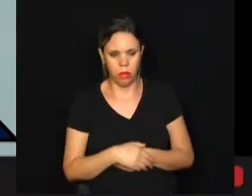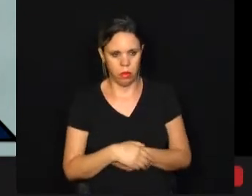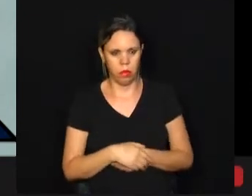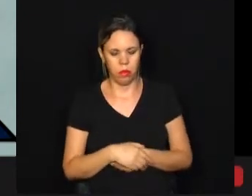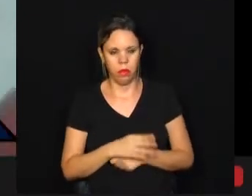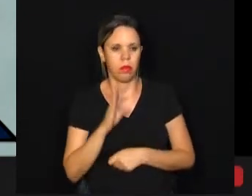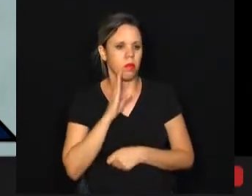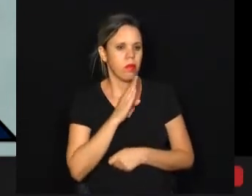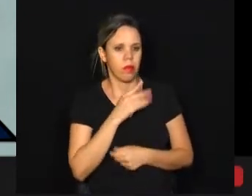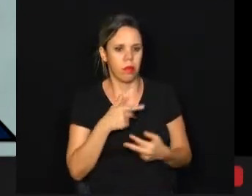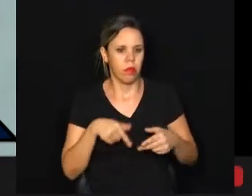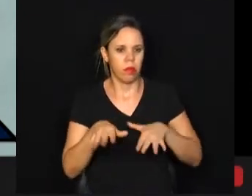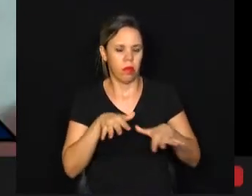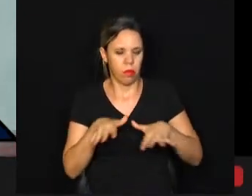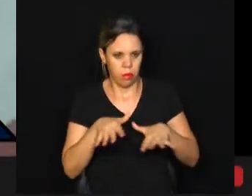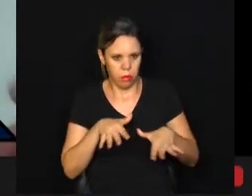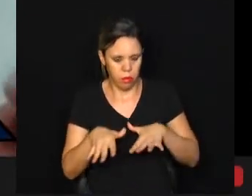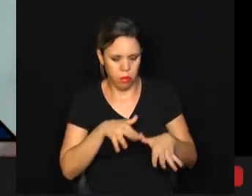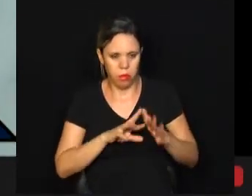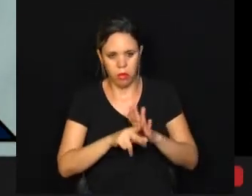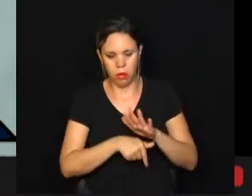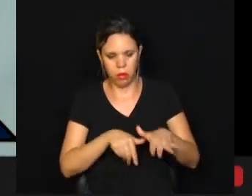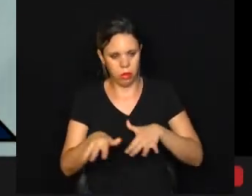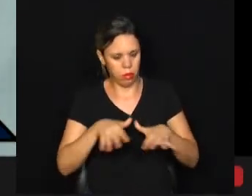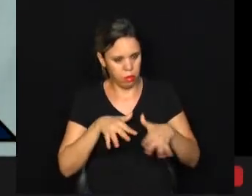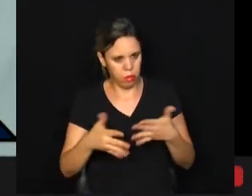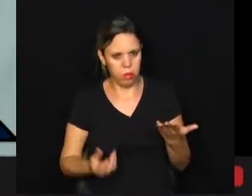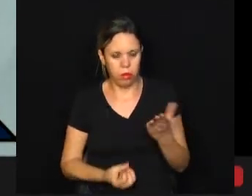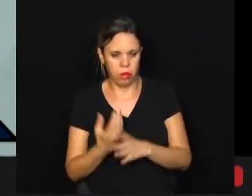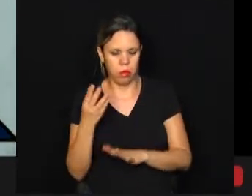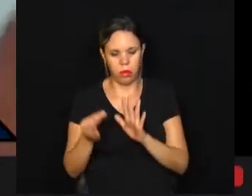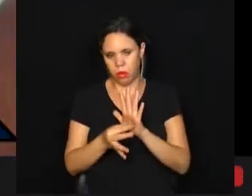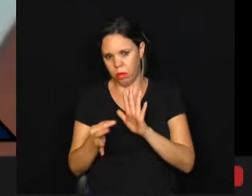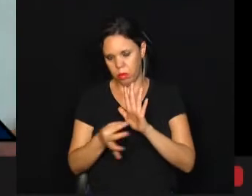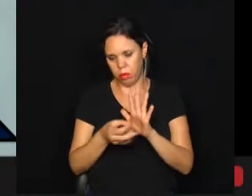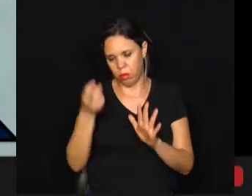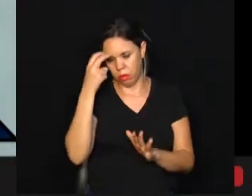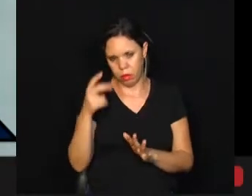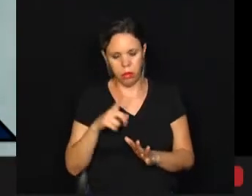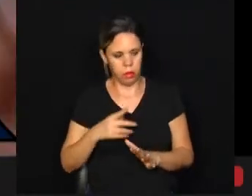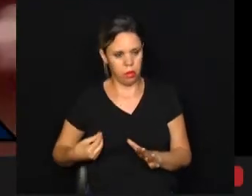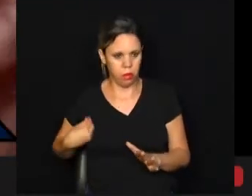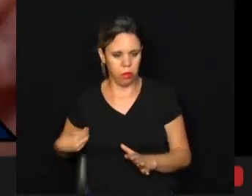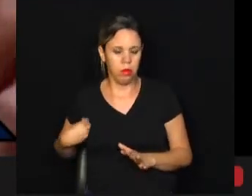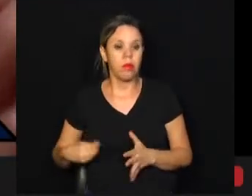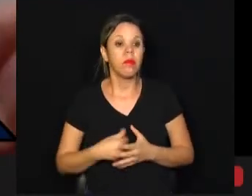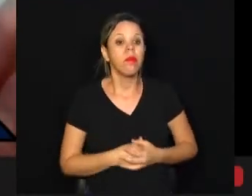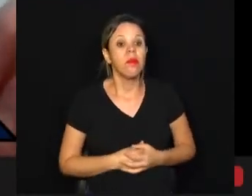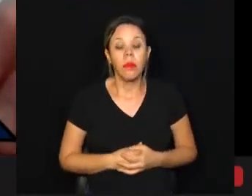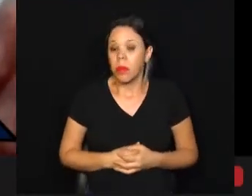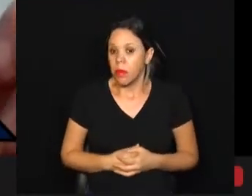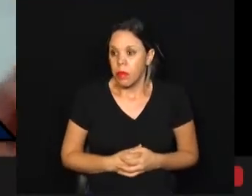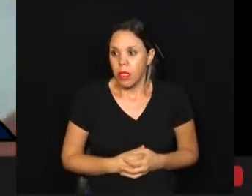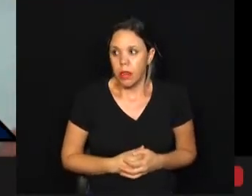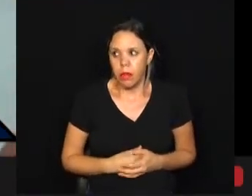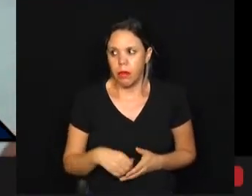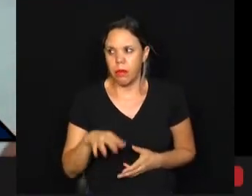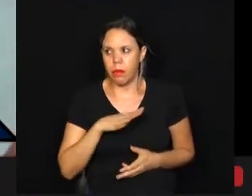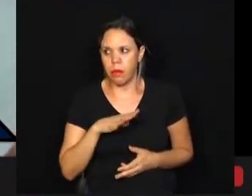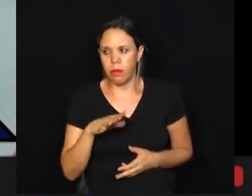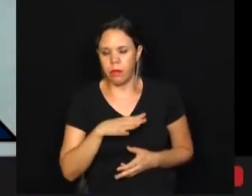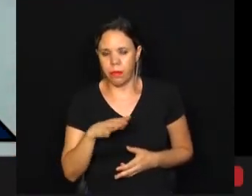vários movimentos, as várias manifestações culturais existentes na nossa